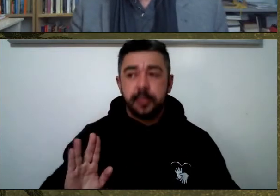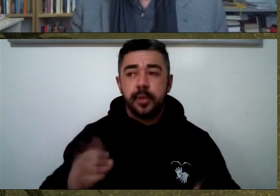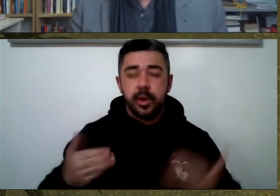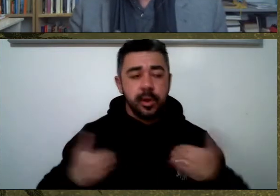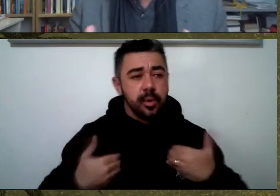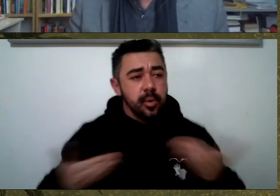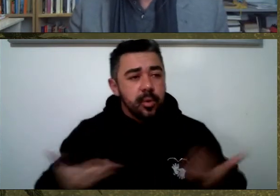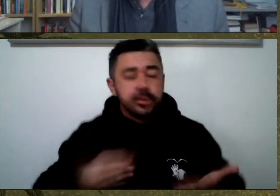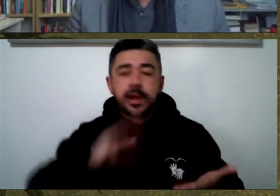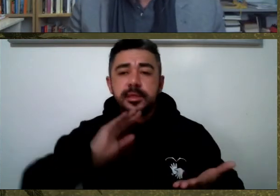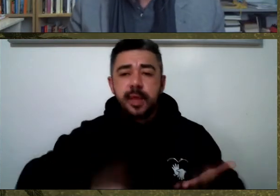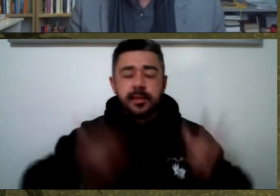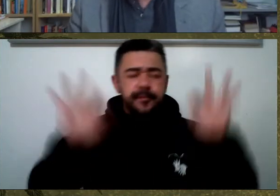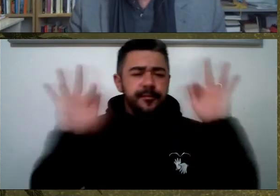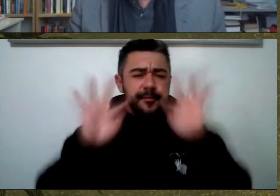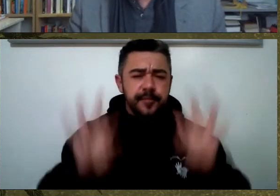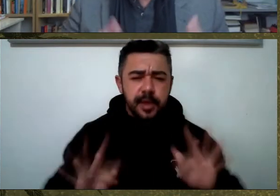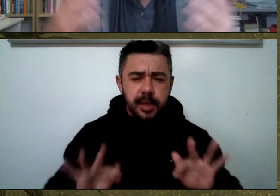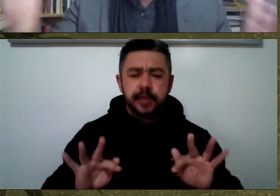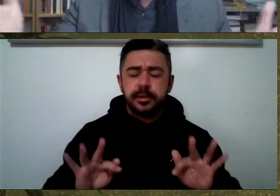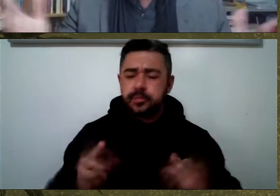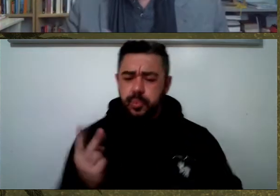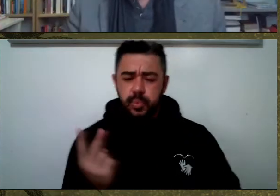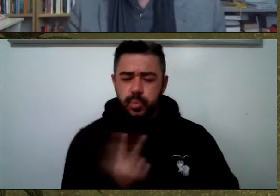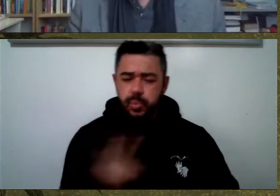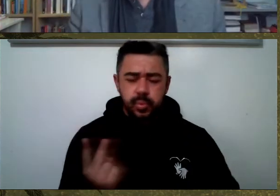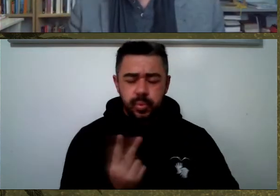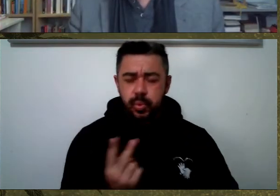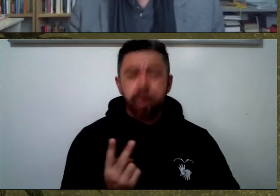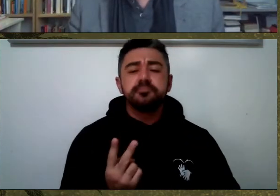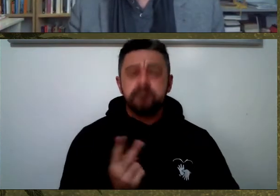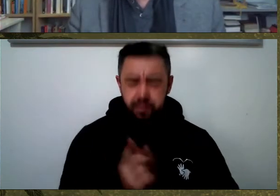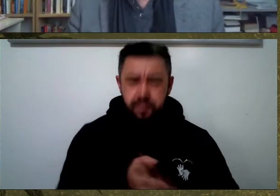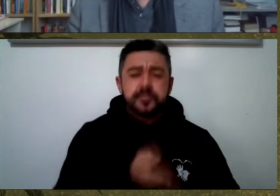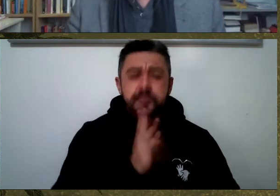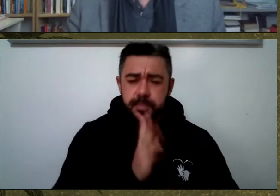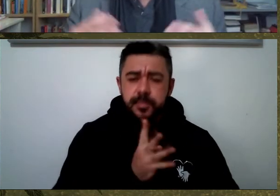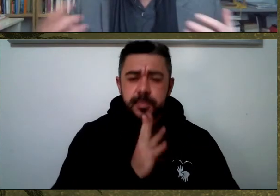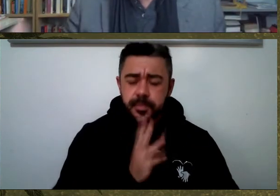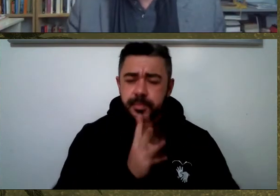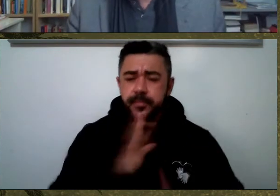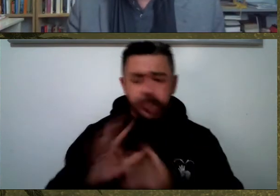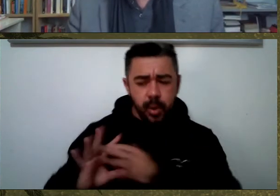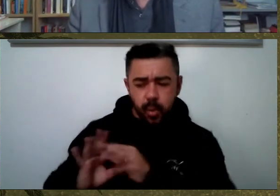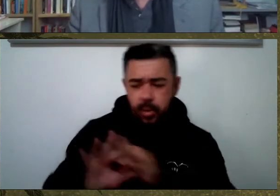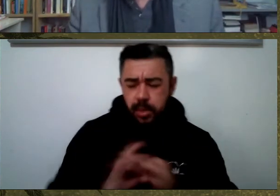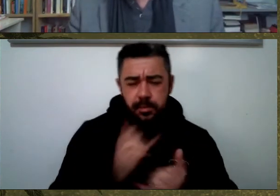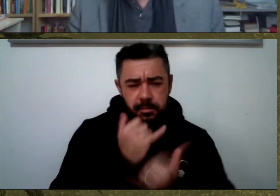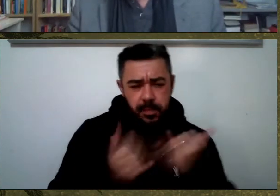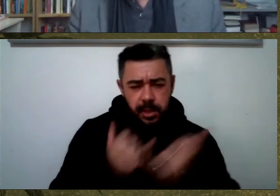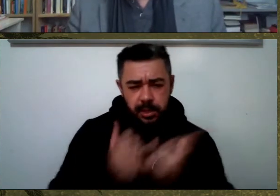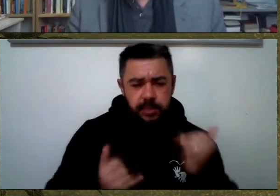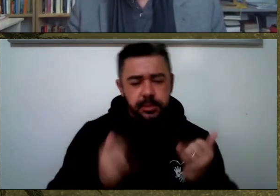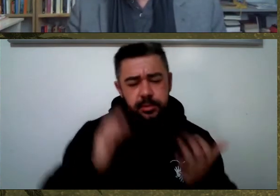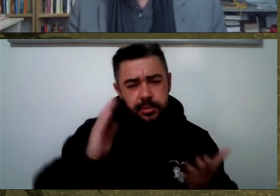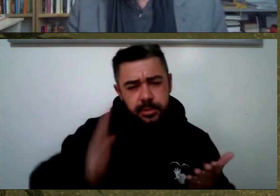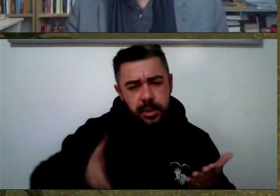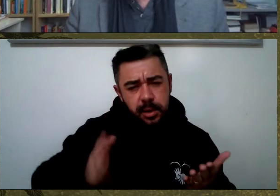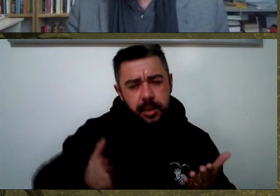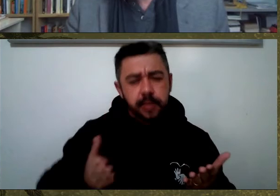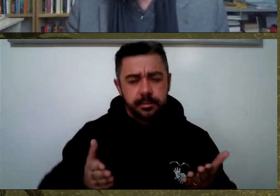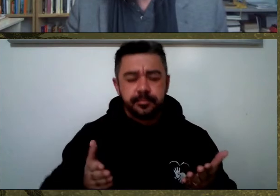de reunir essas figuras que eu conheci em contextos parecidos, mas em regiões distantes, e